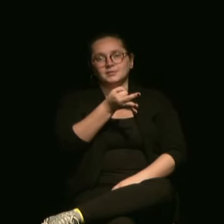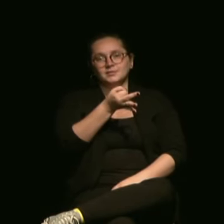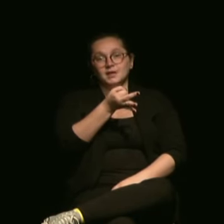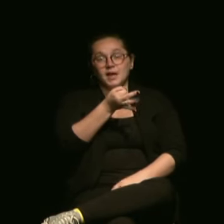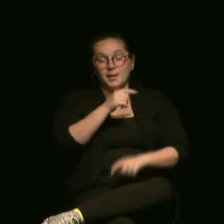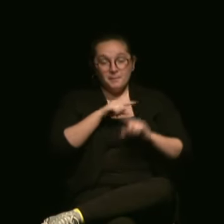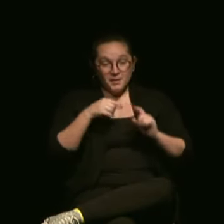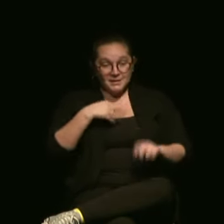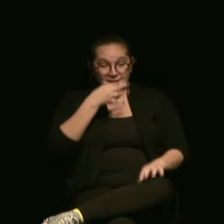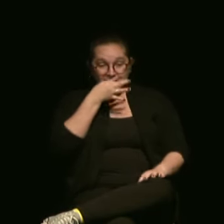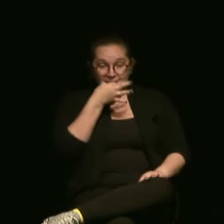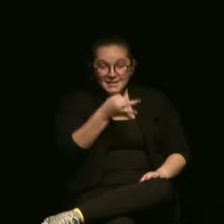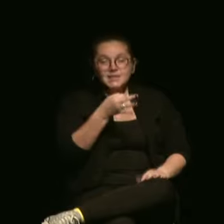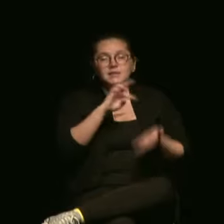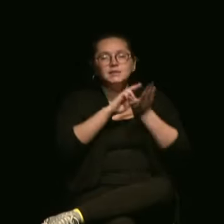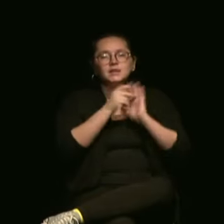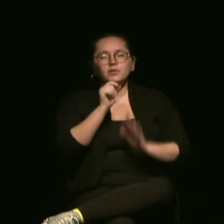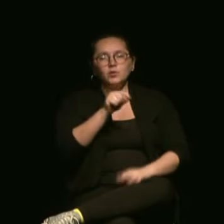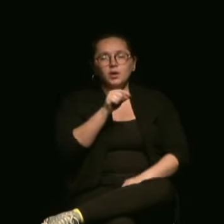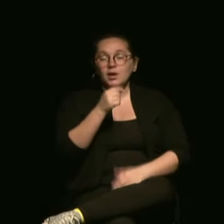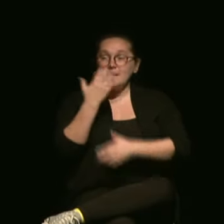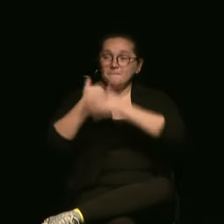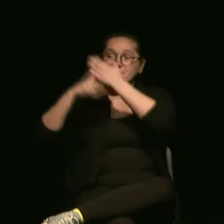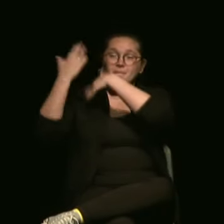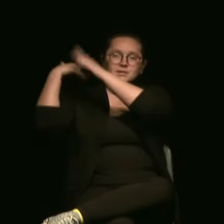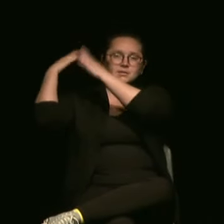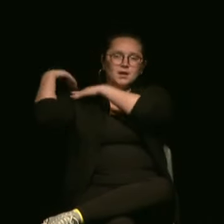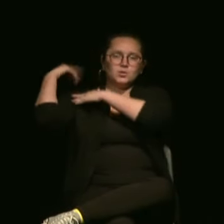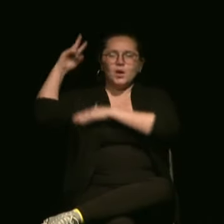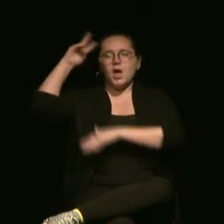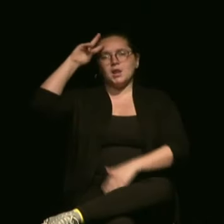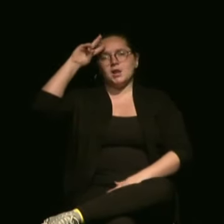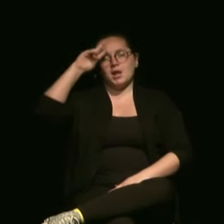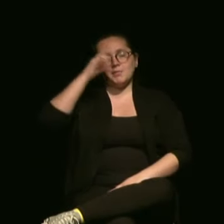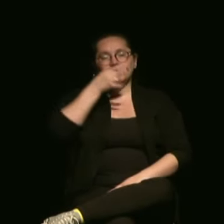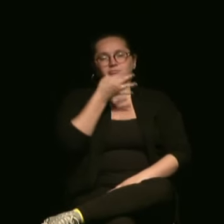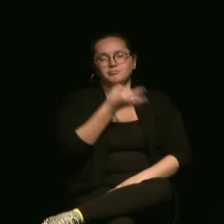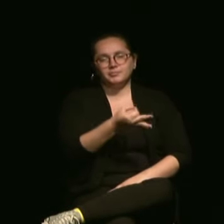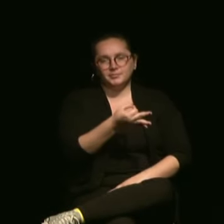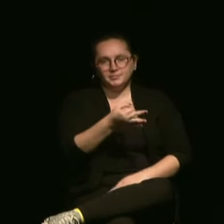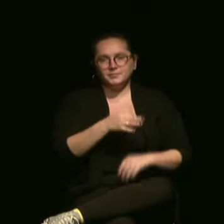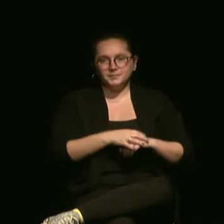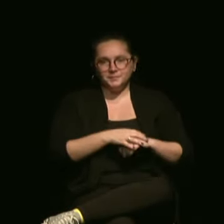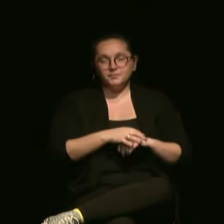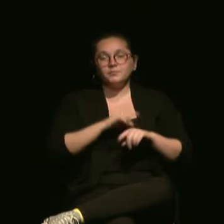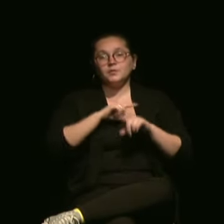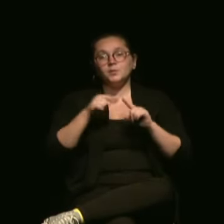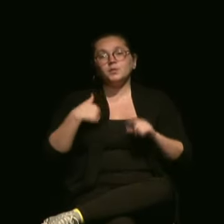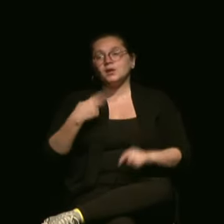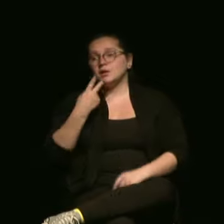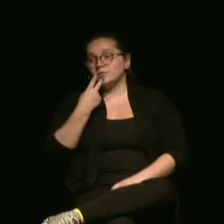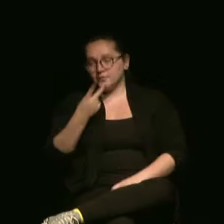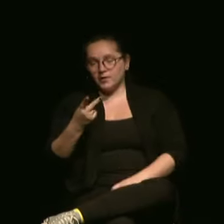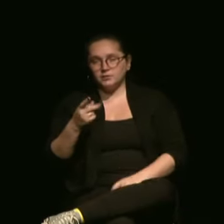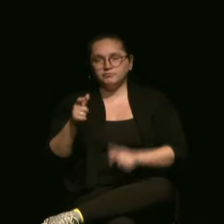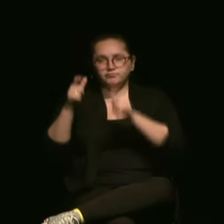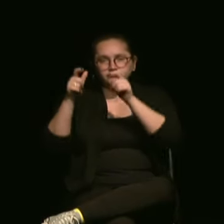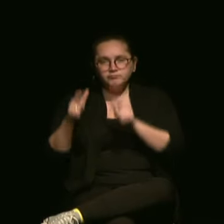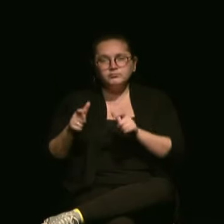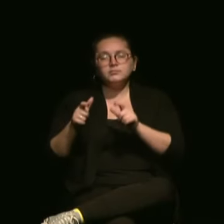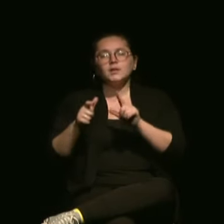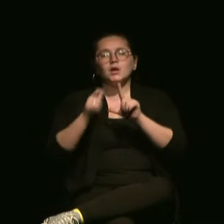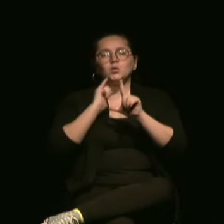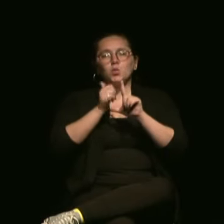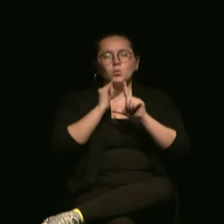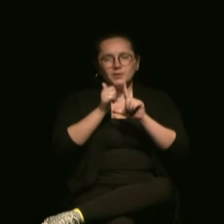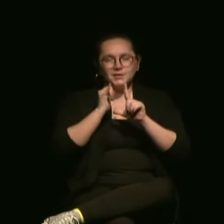o passado. Tem um crítico de cinema chamado Jay Cantor, de documentário especificamente, ele faz